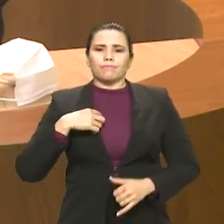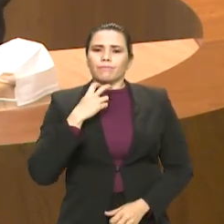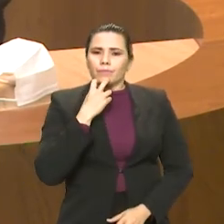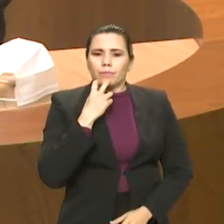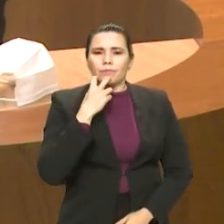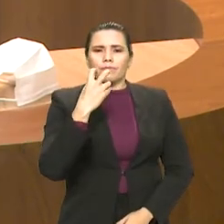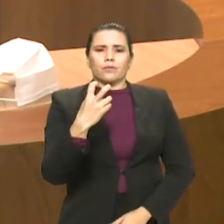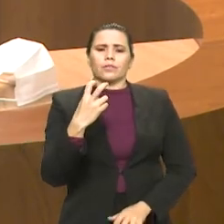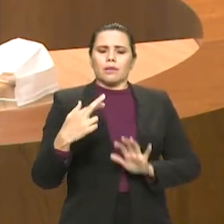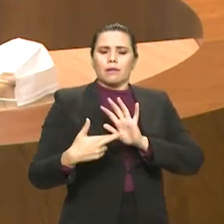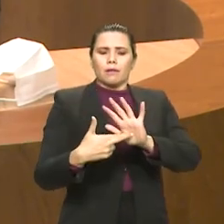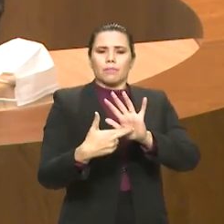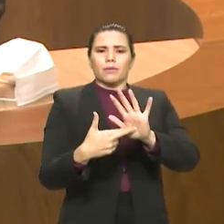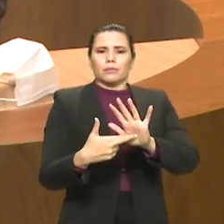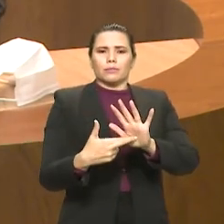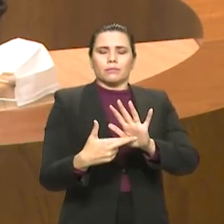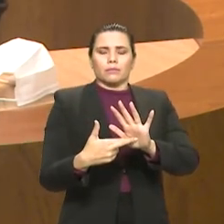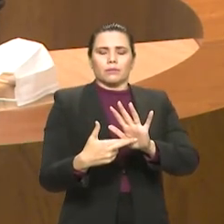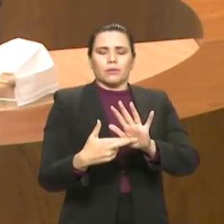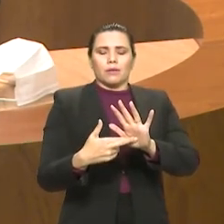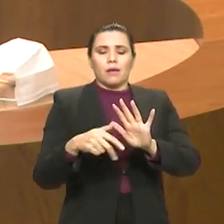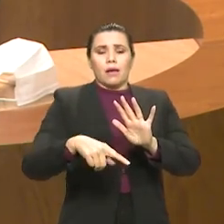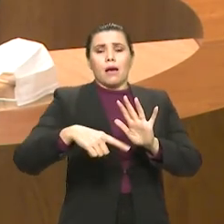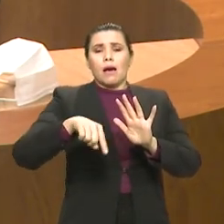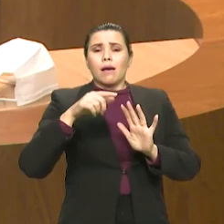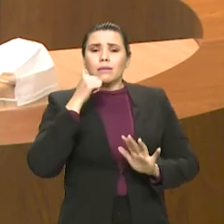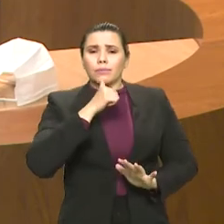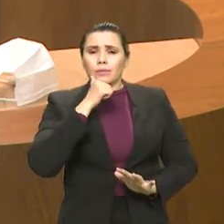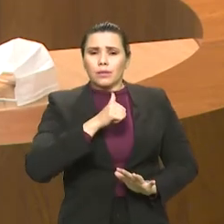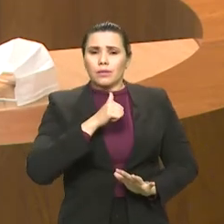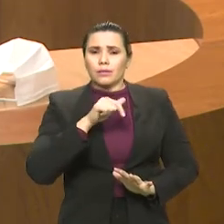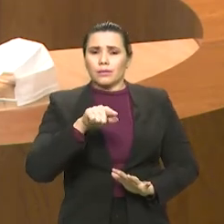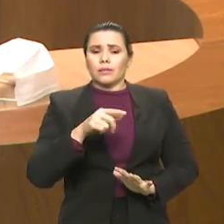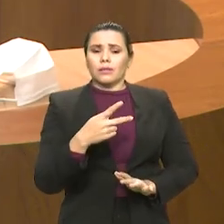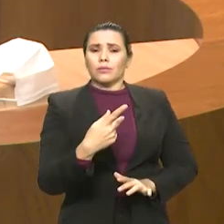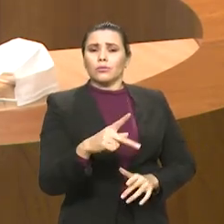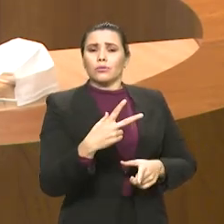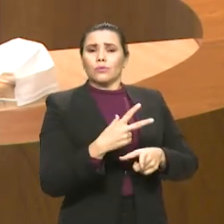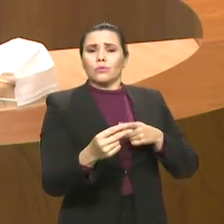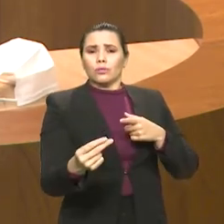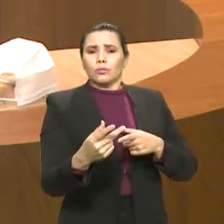em defesa das mulheres, da conquista de seus direitos. Parabéns